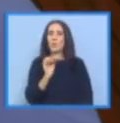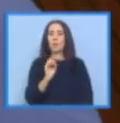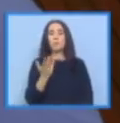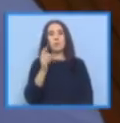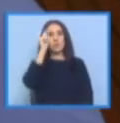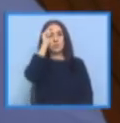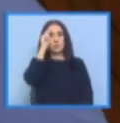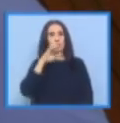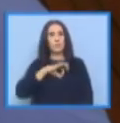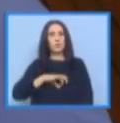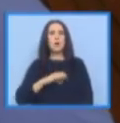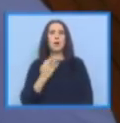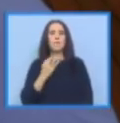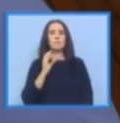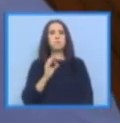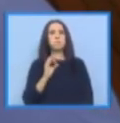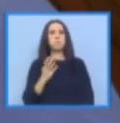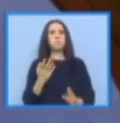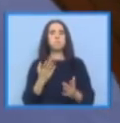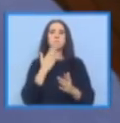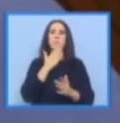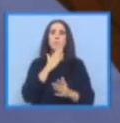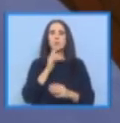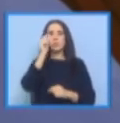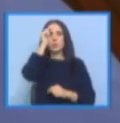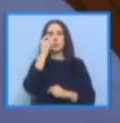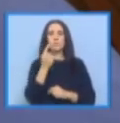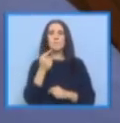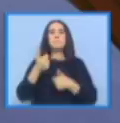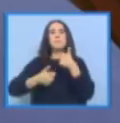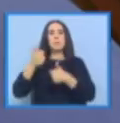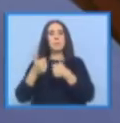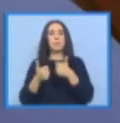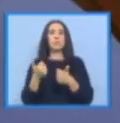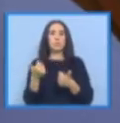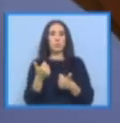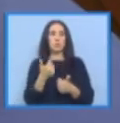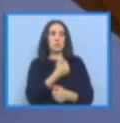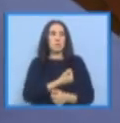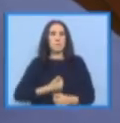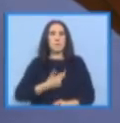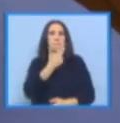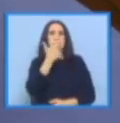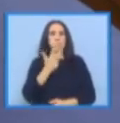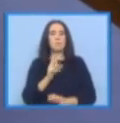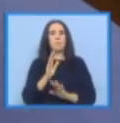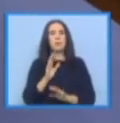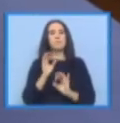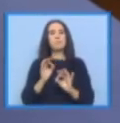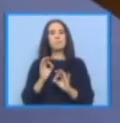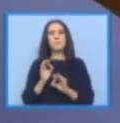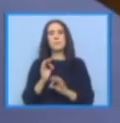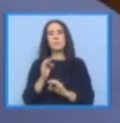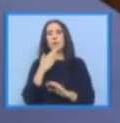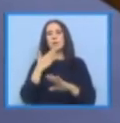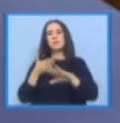estágios profissionais, embora em si mesmo, pelo menos um estágio é sempre melhor do que estar completamente no desemprego. Depois é garantir o